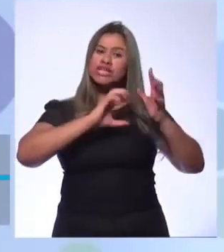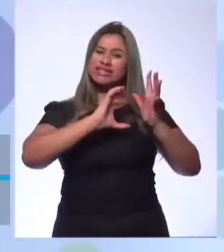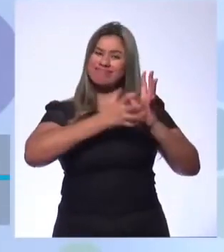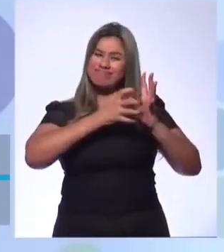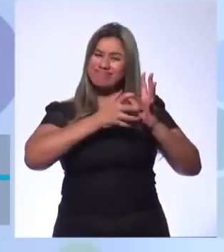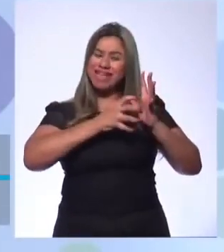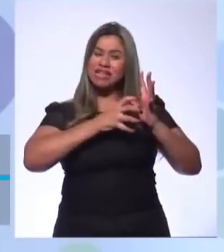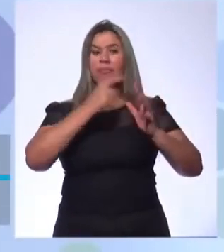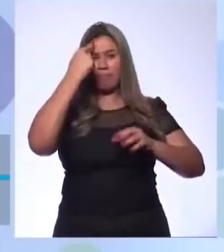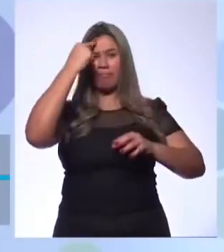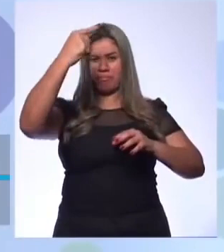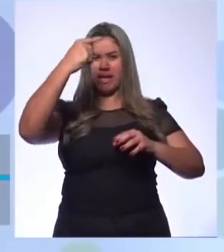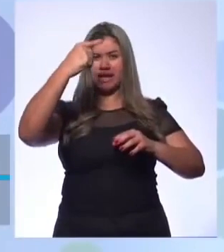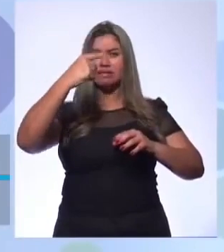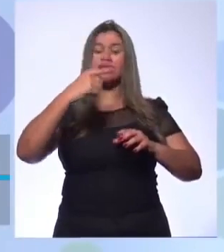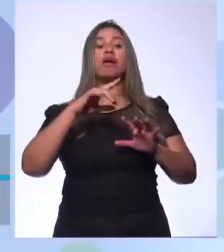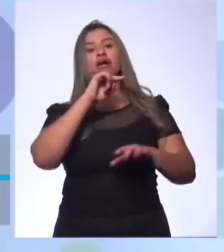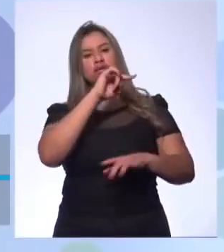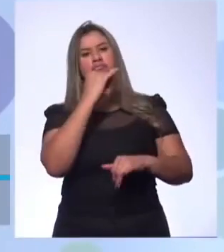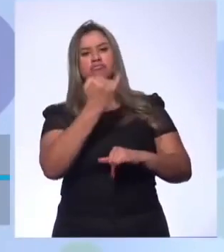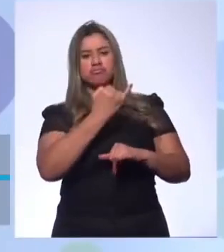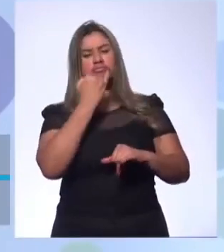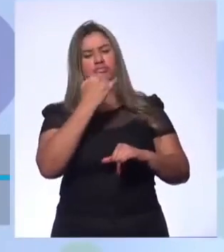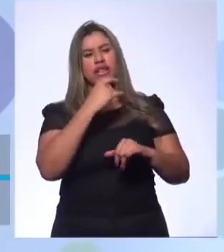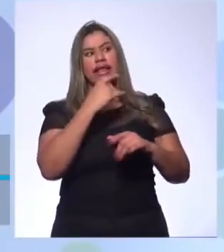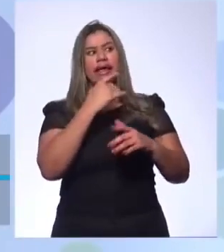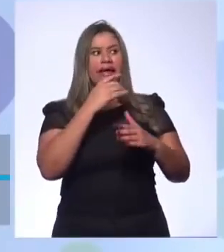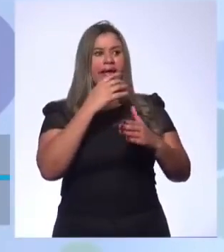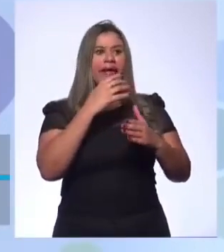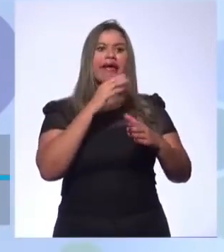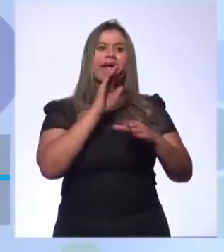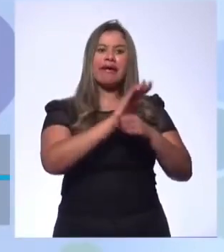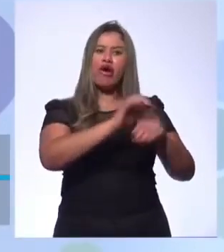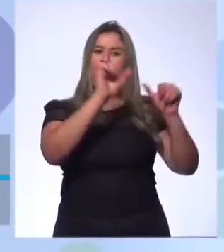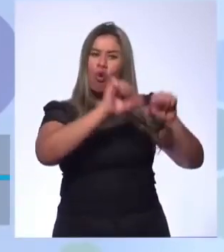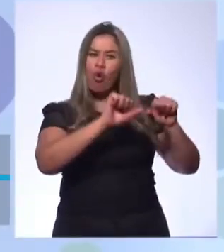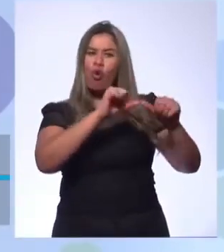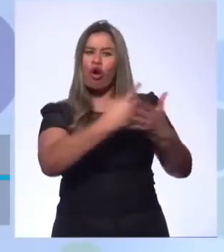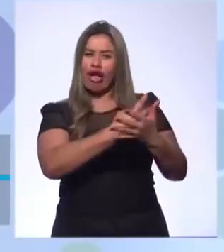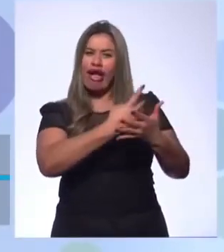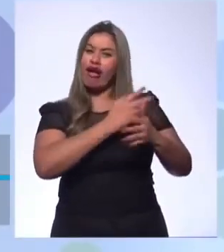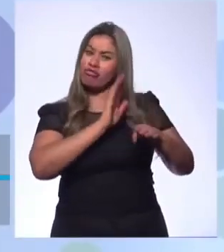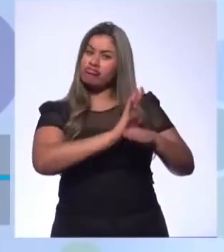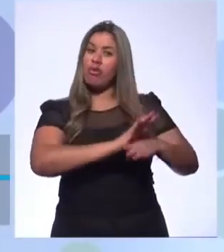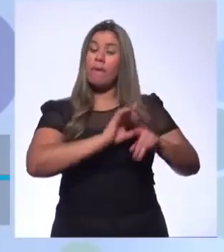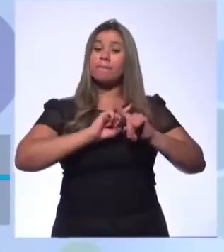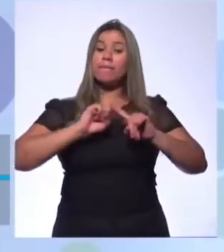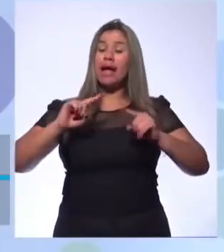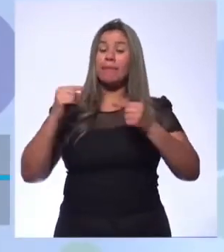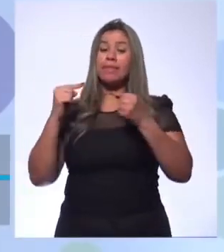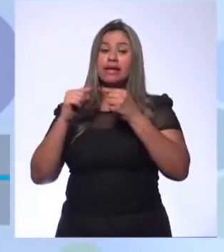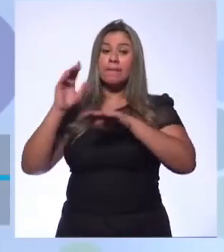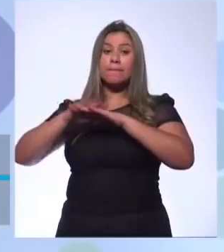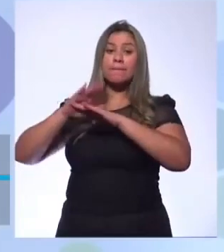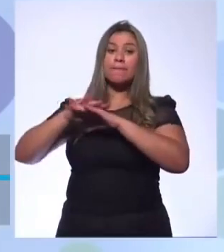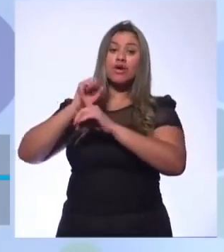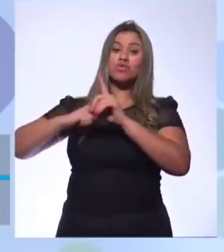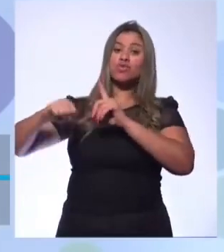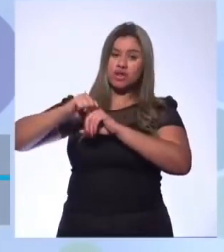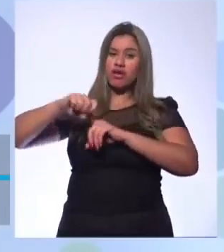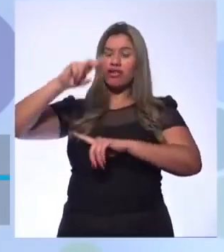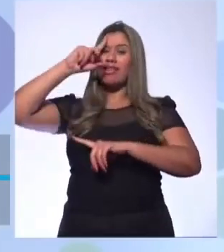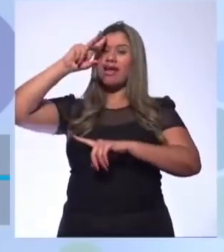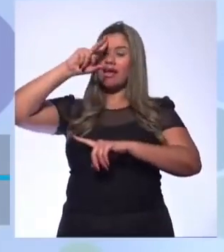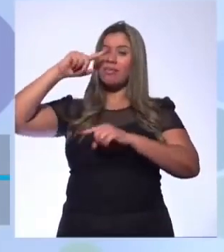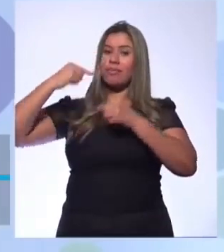né? Eles têm seu papel fundamental nisto, mas quando a gente fala política, a gente fala de atuação social. Eu falei na última aula, né, que a palavra